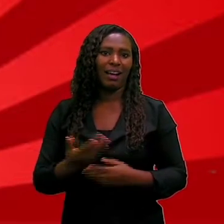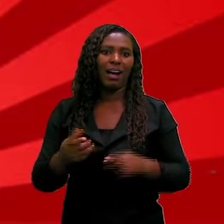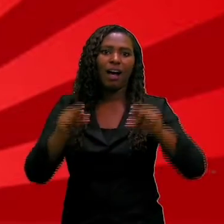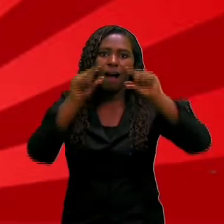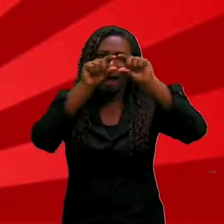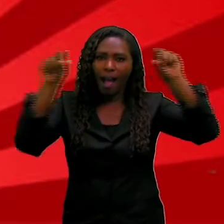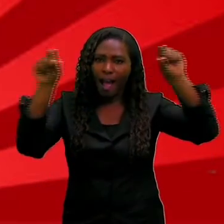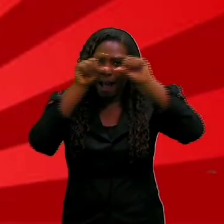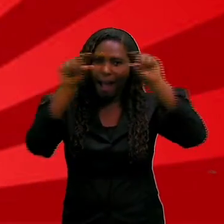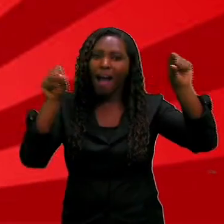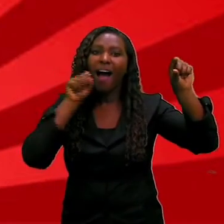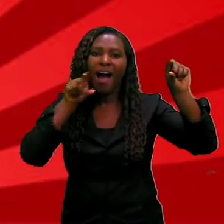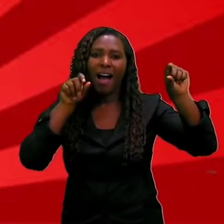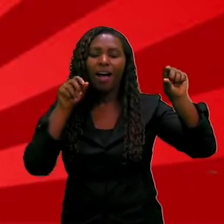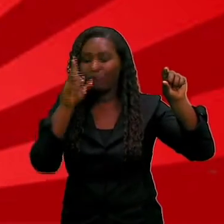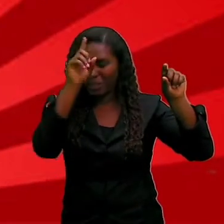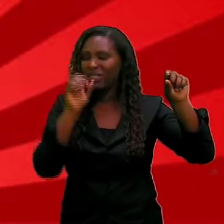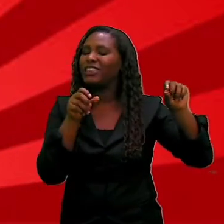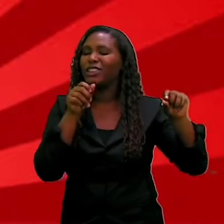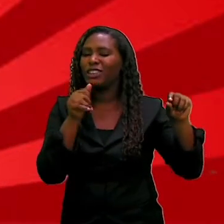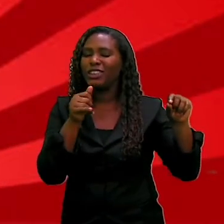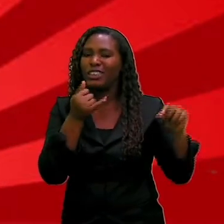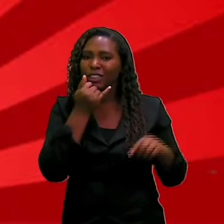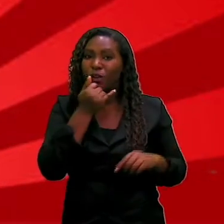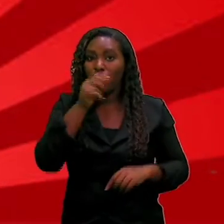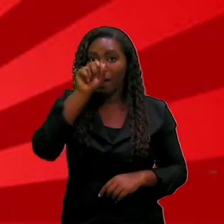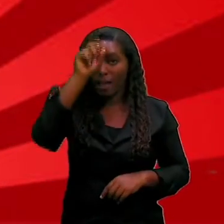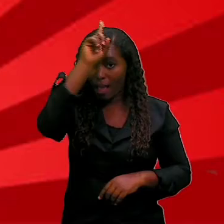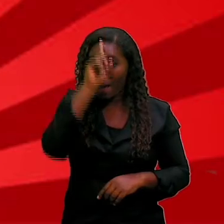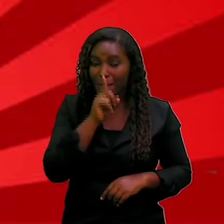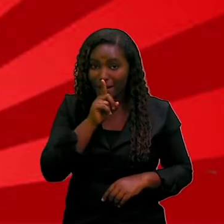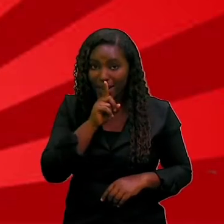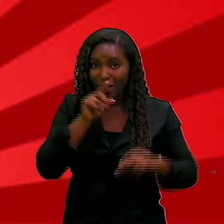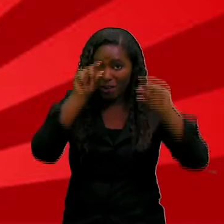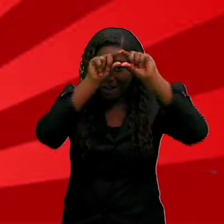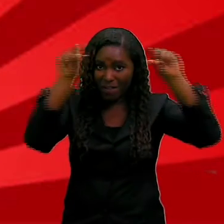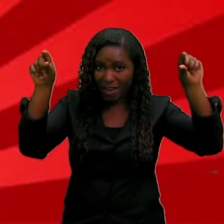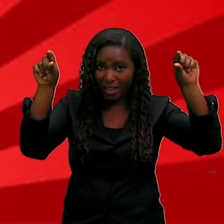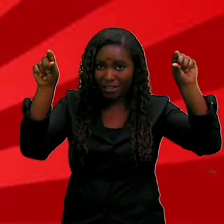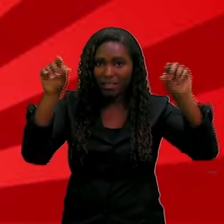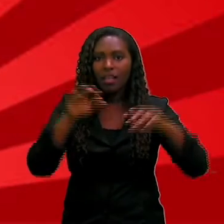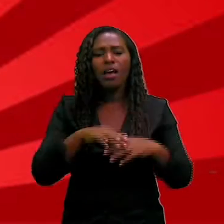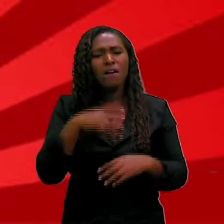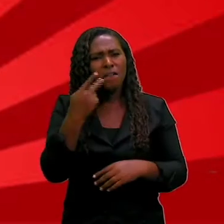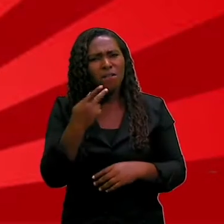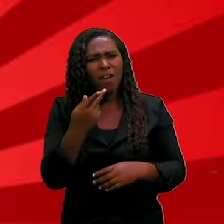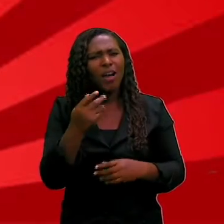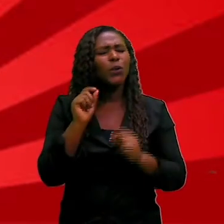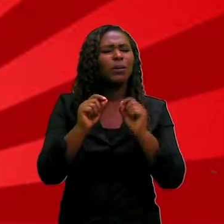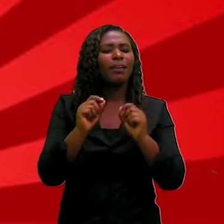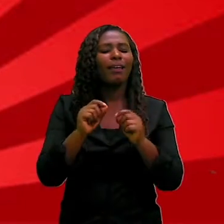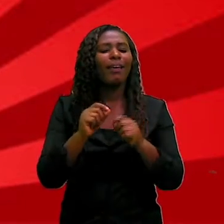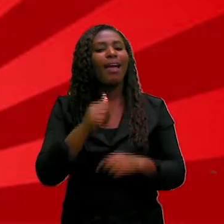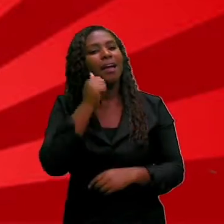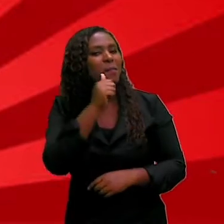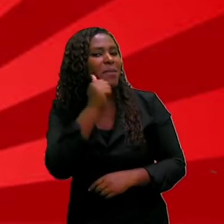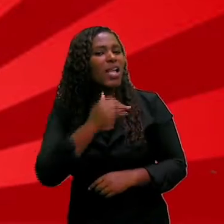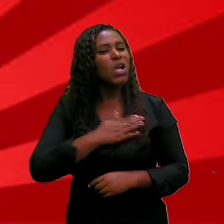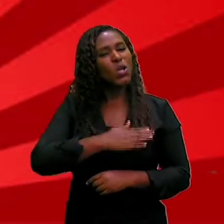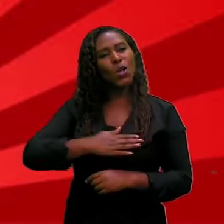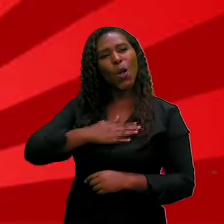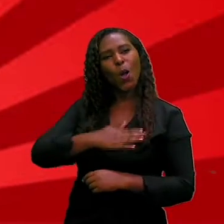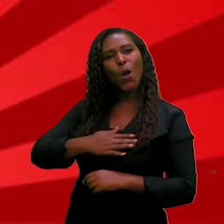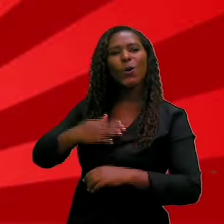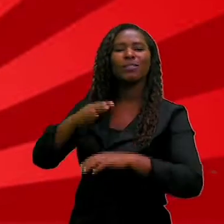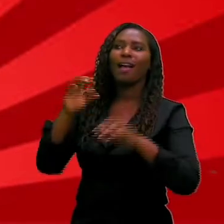eu dizer assim, né, que a Alice não gosta de matemática, de uma forma direta, eu fui irônica e